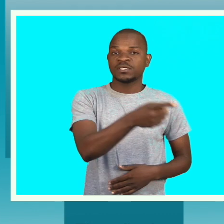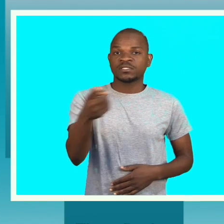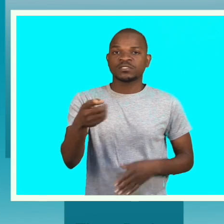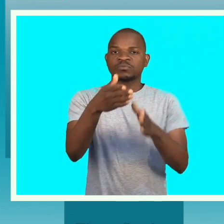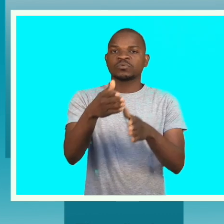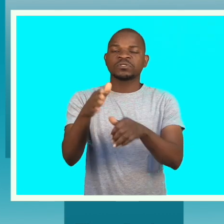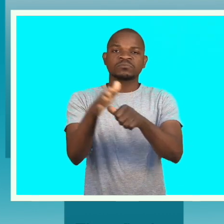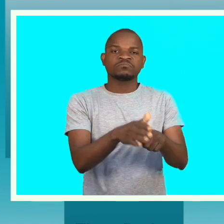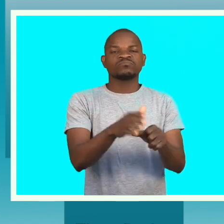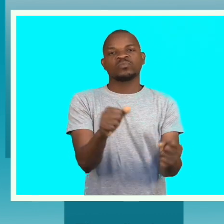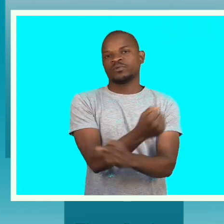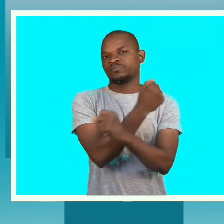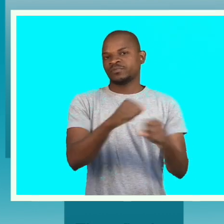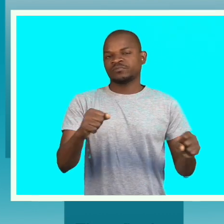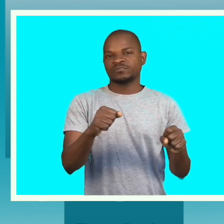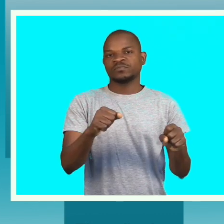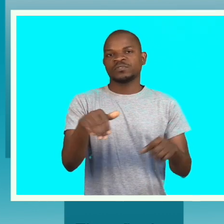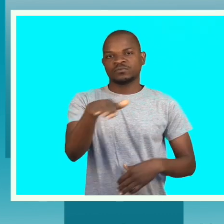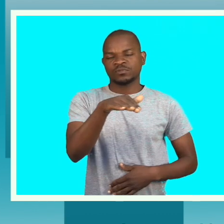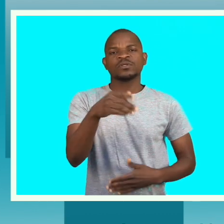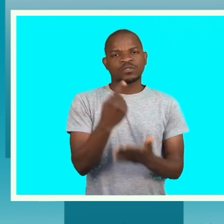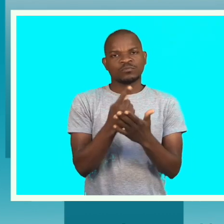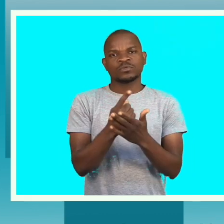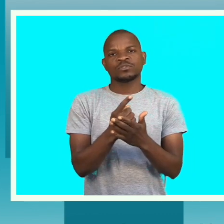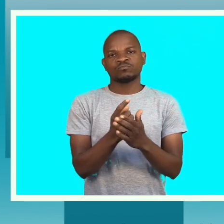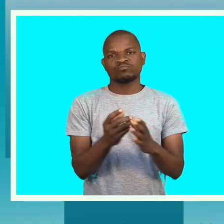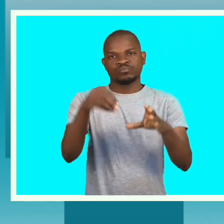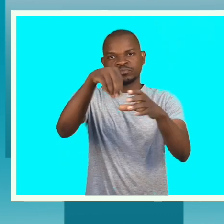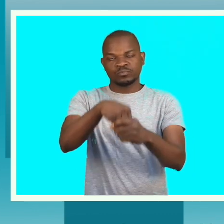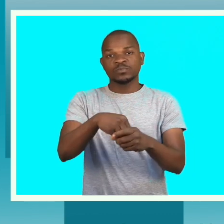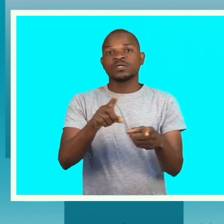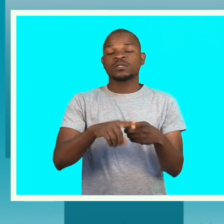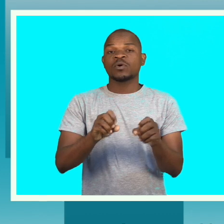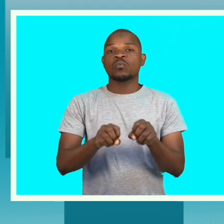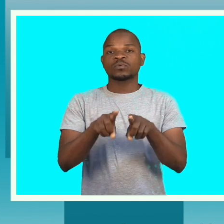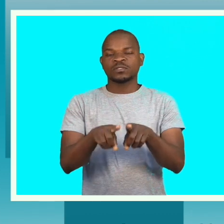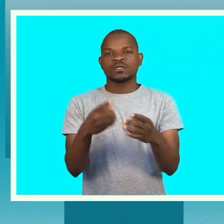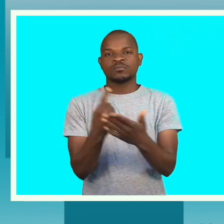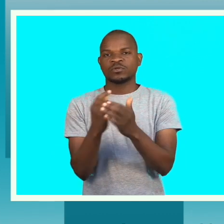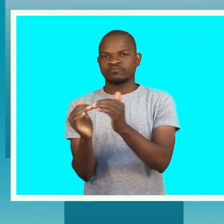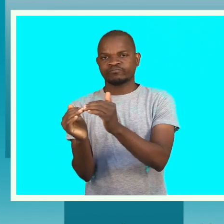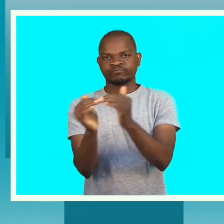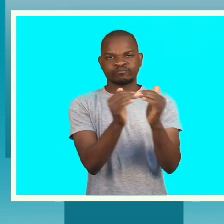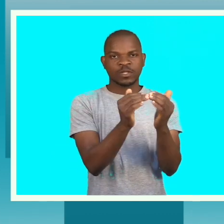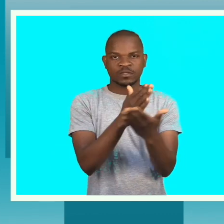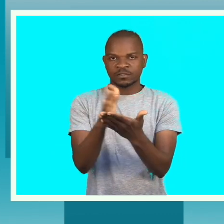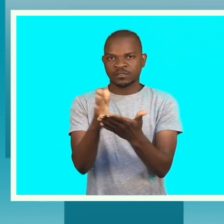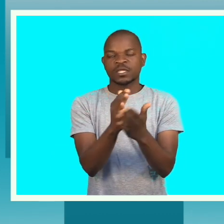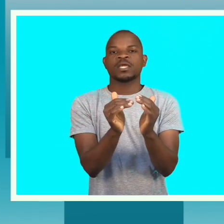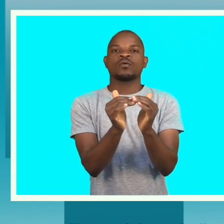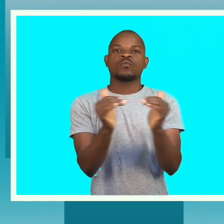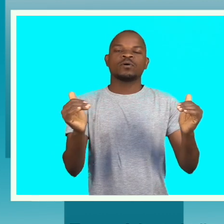excluídos da nossa sociedade. Estão lá. As oportunidades devem ser equiparadas, devem ser divididas por igual.